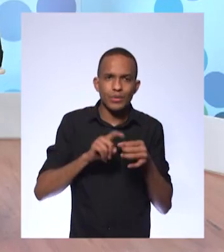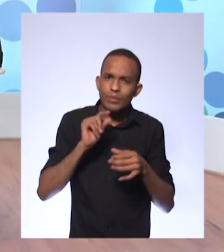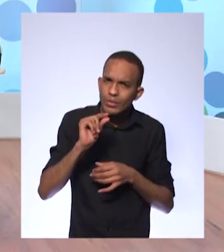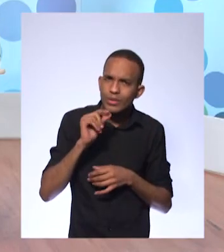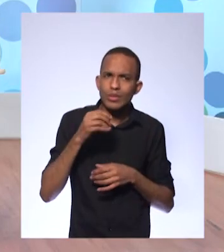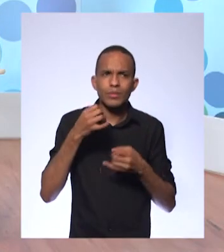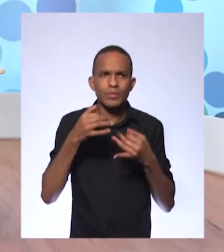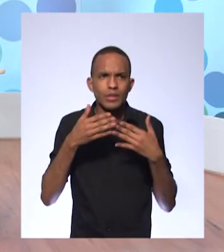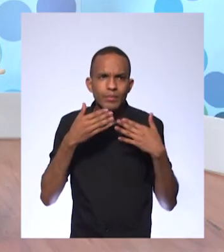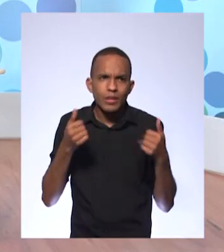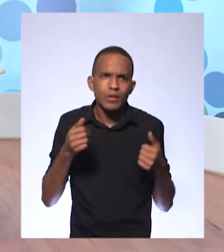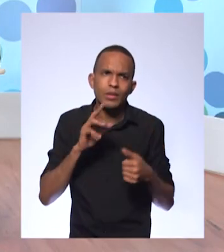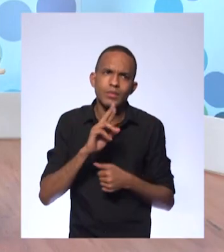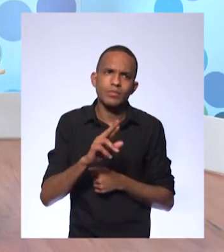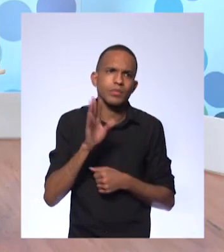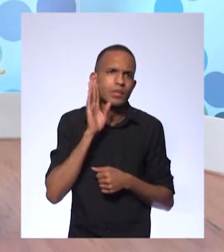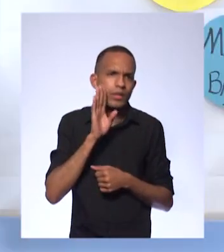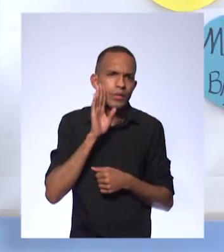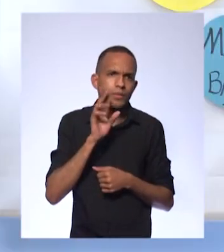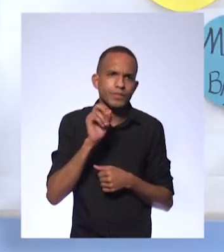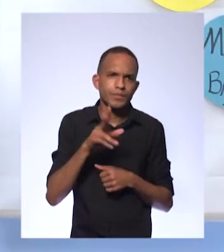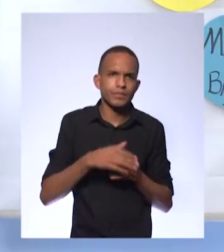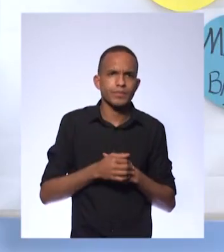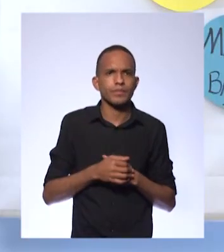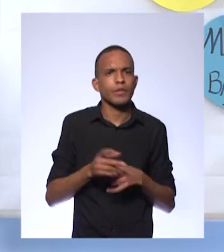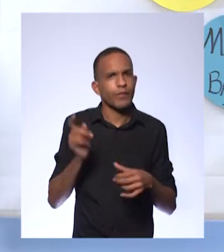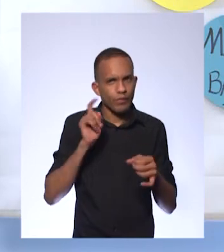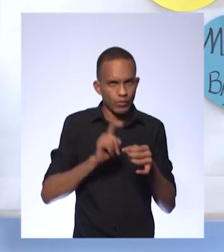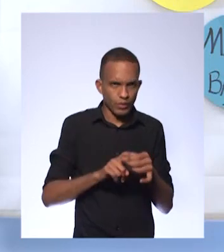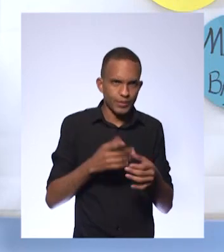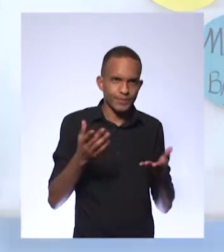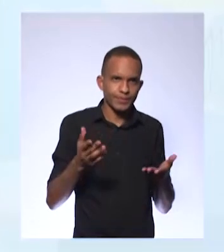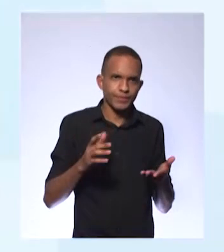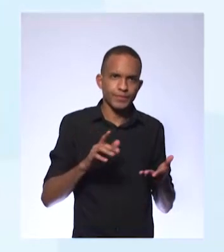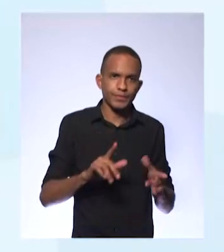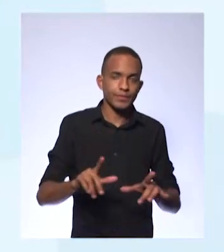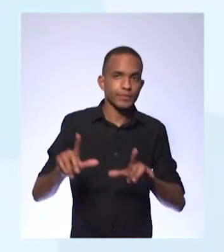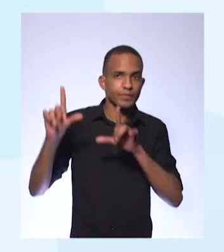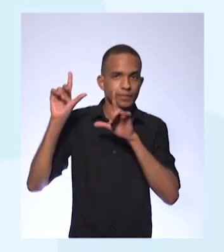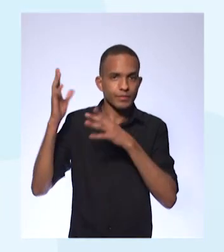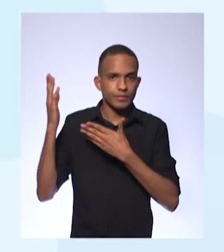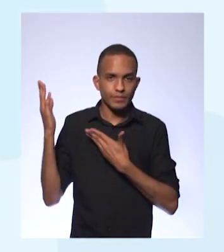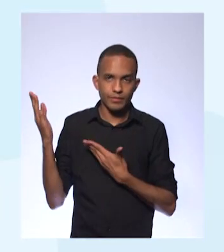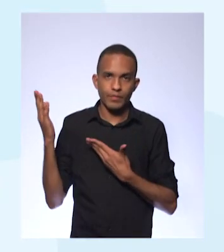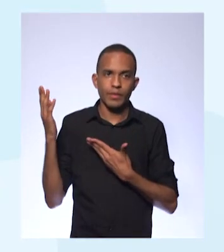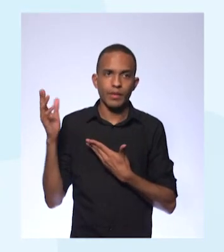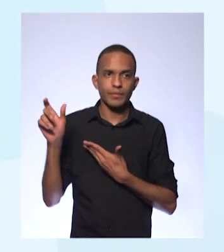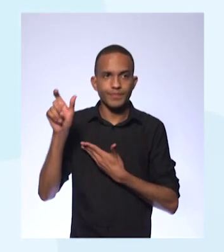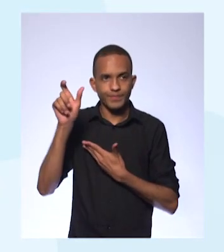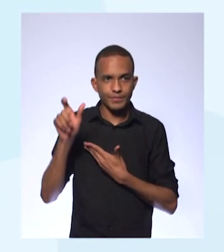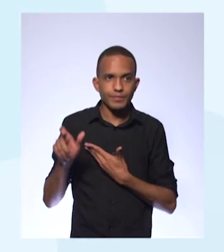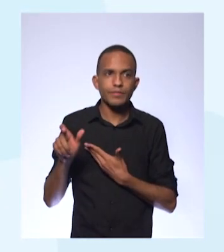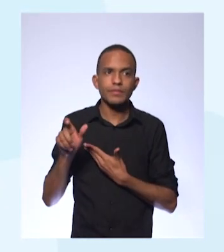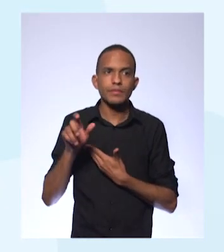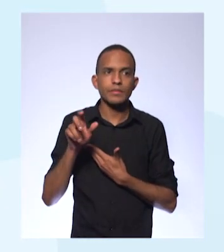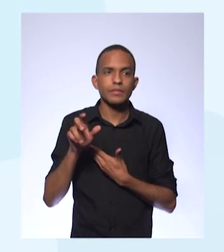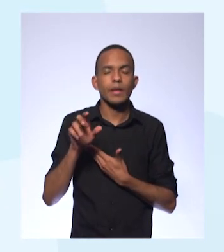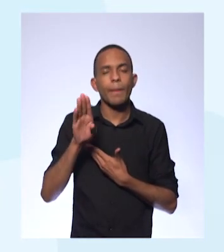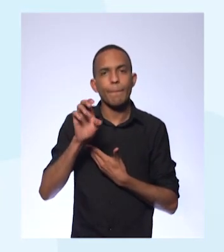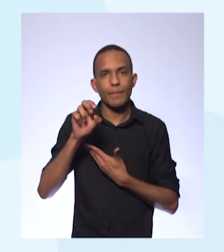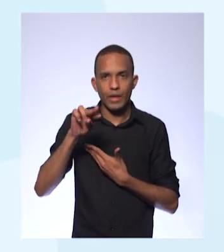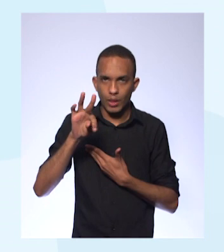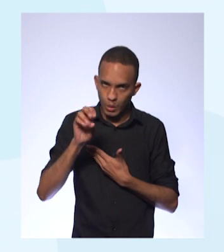a galera conseguir responder legal. Beleza, então olha só, voltamos na tela. Eu mostrei aí os protagonistas, né, que foi